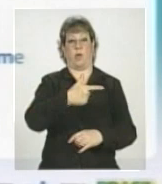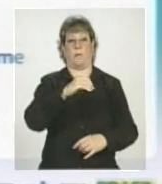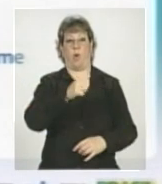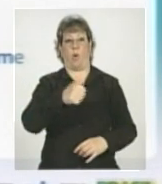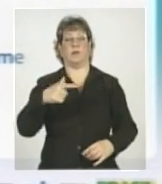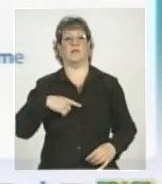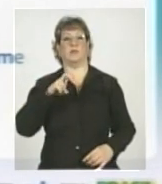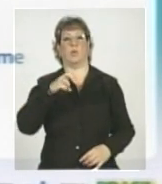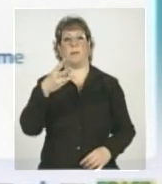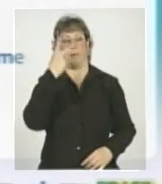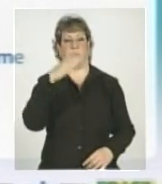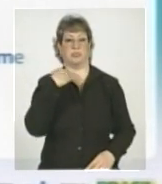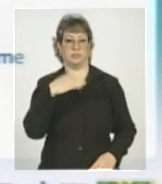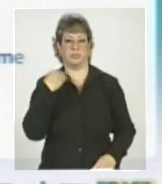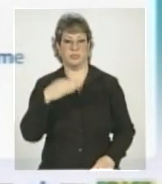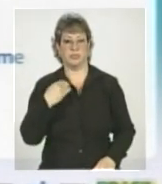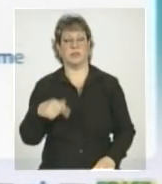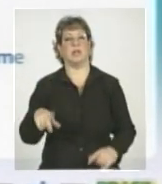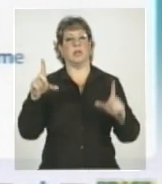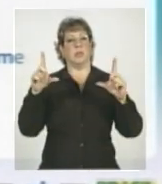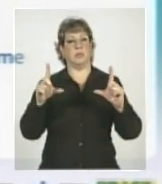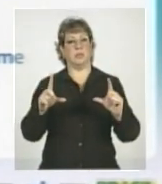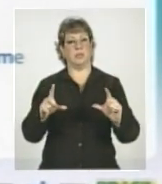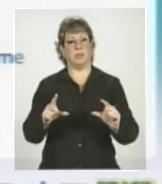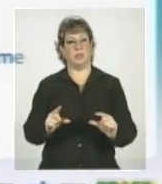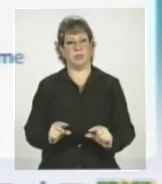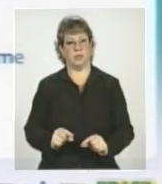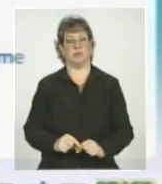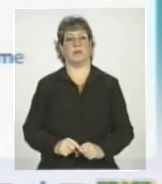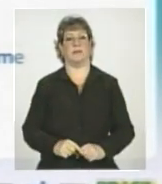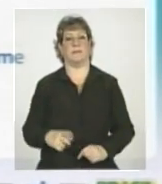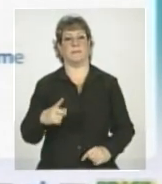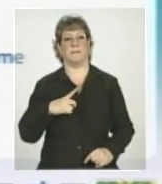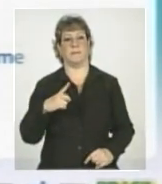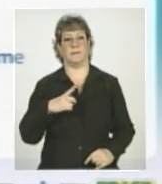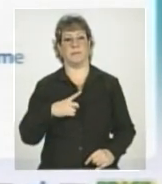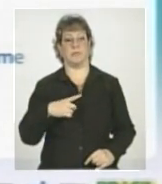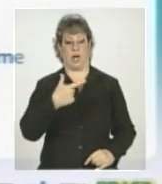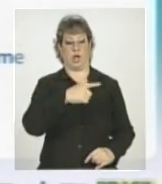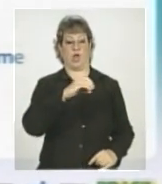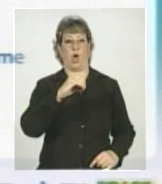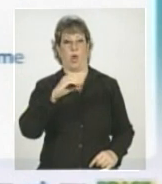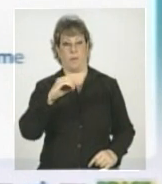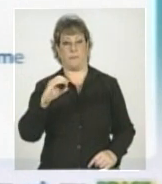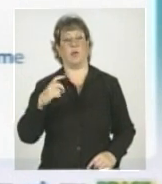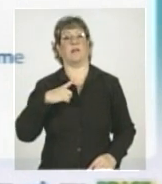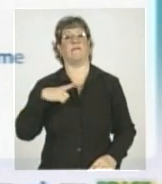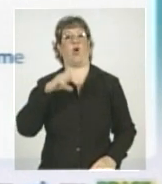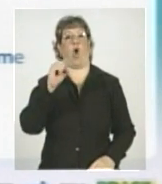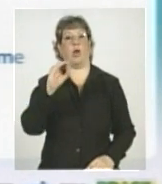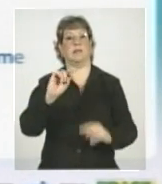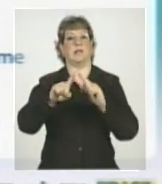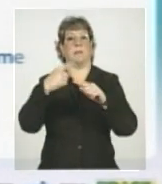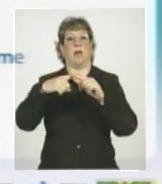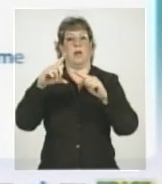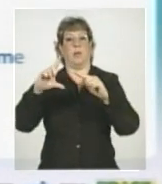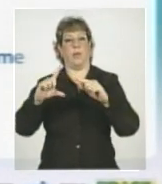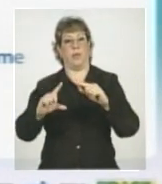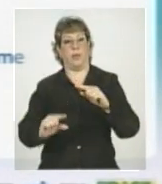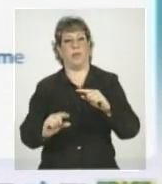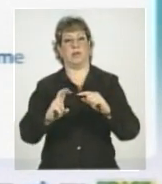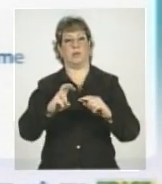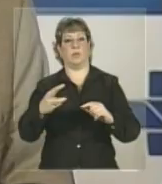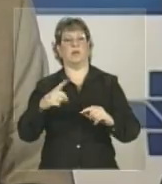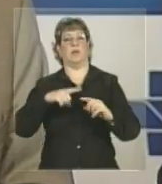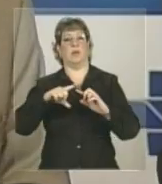redução bastante importante, essa mesma redução a gente teve nos casos agudos, nos casos de síndrome respiratória aguda grave,